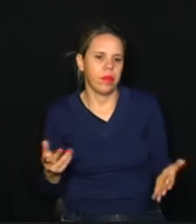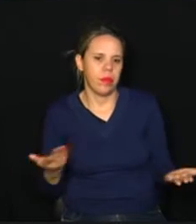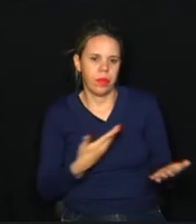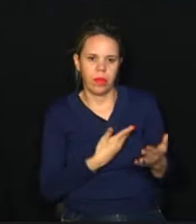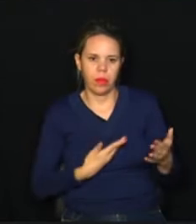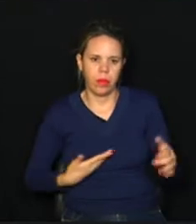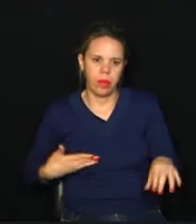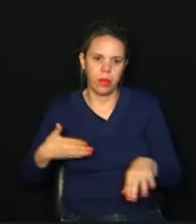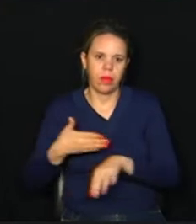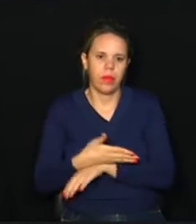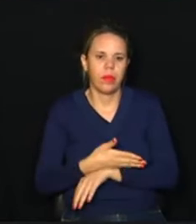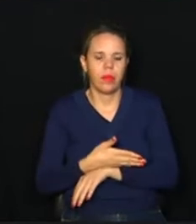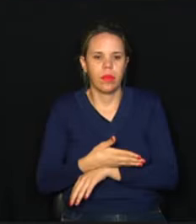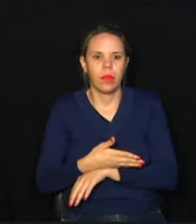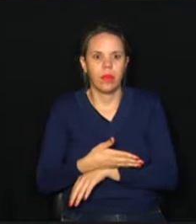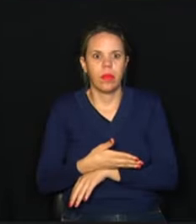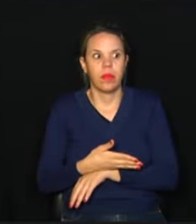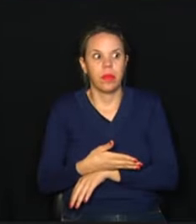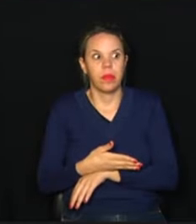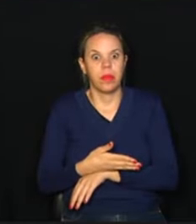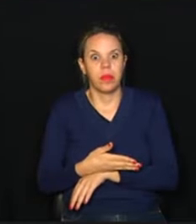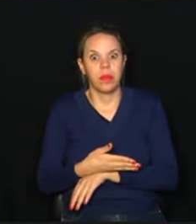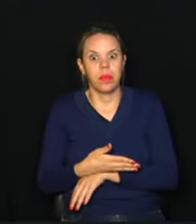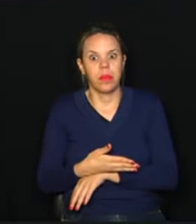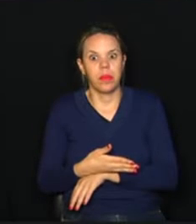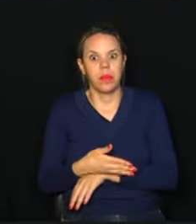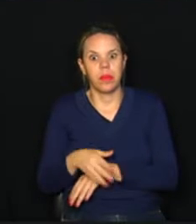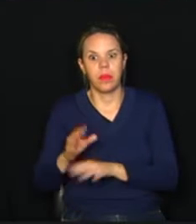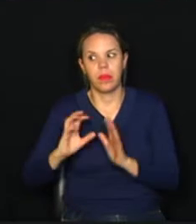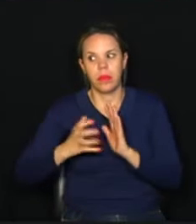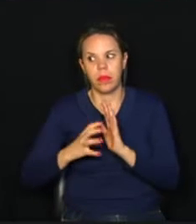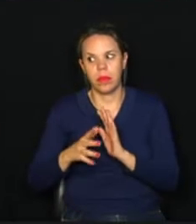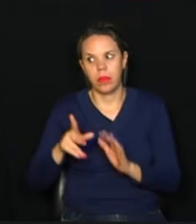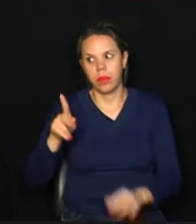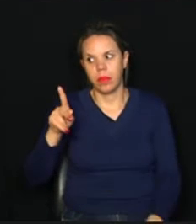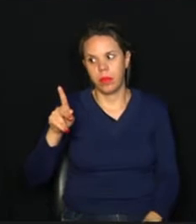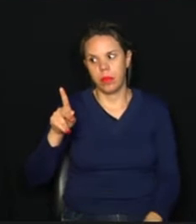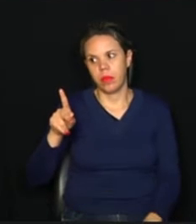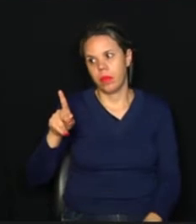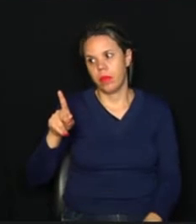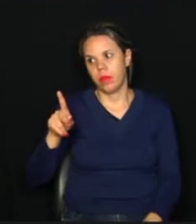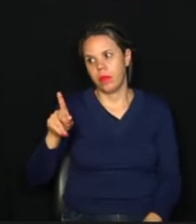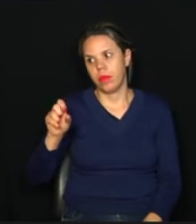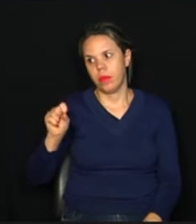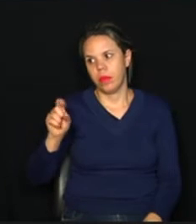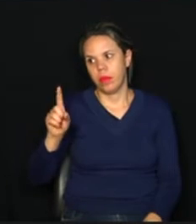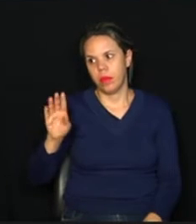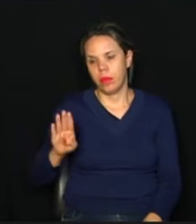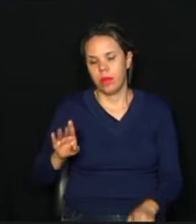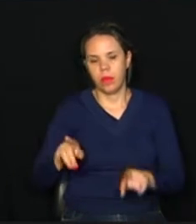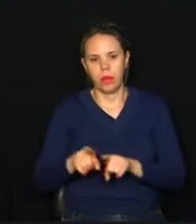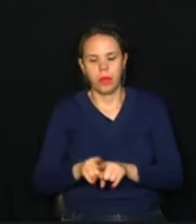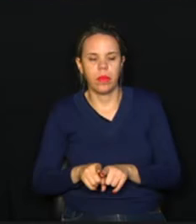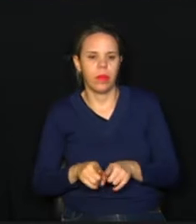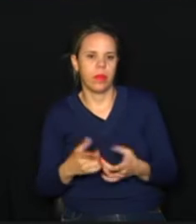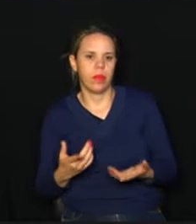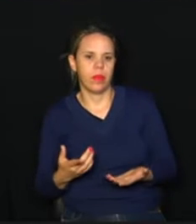os tucanos, como são chamados, né? Só houve uma dilapidação do